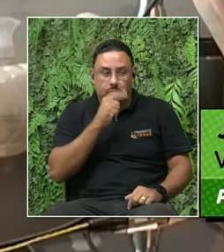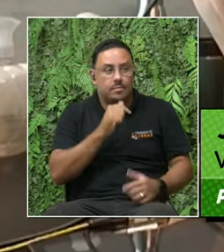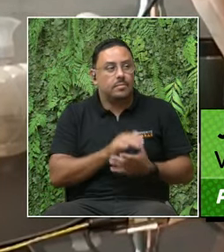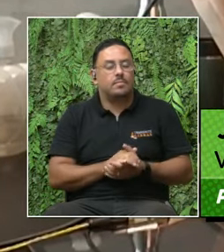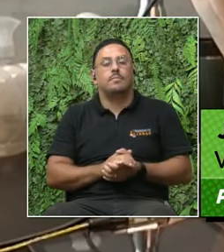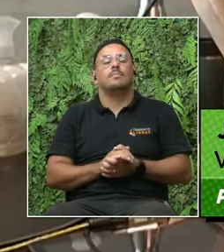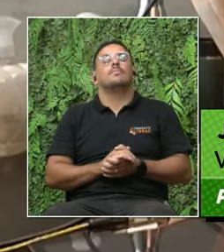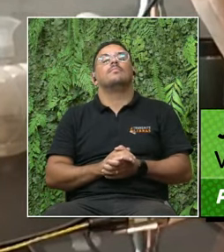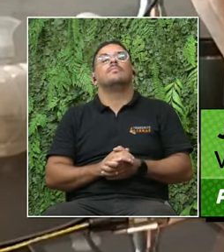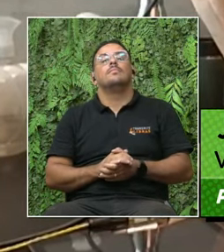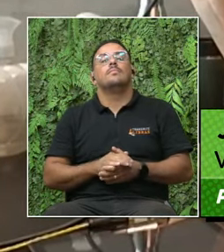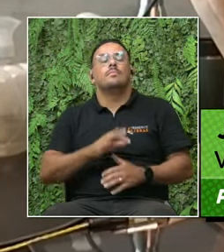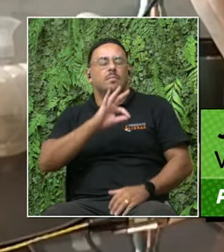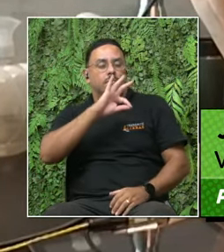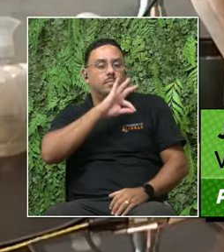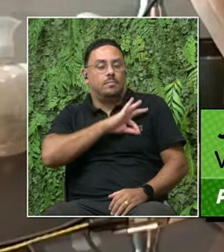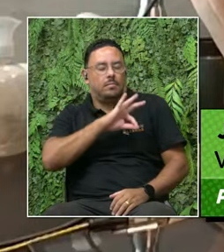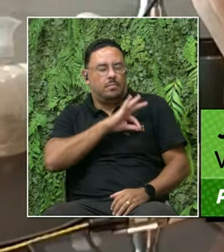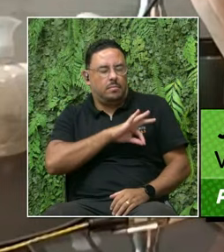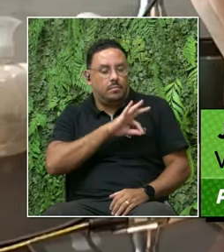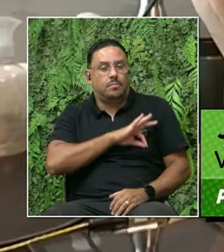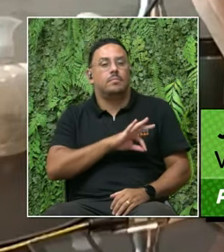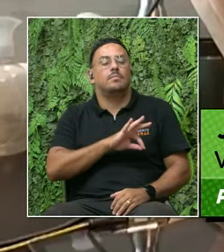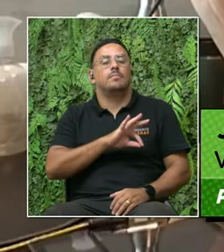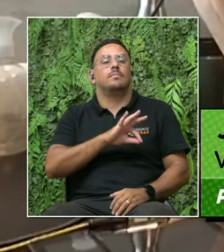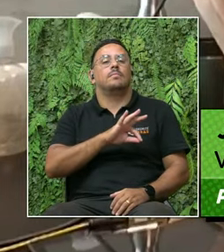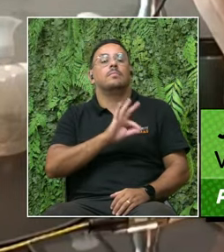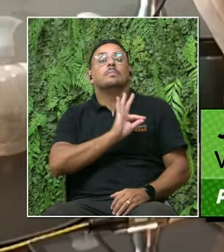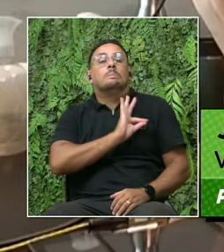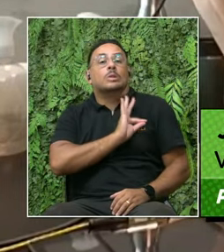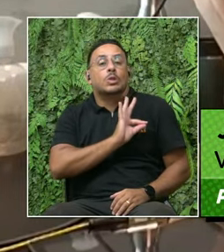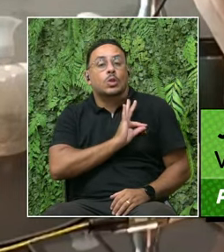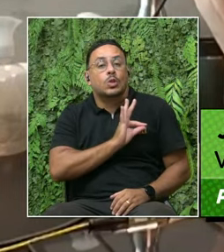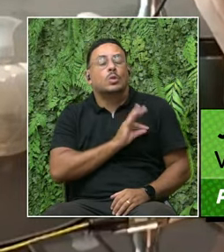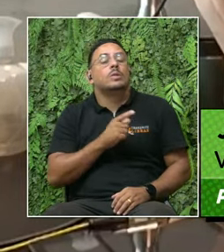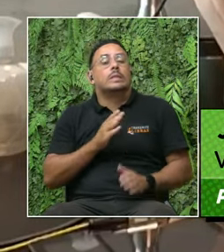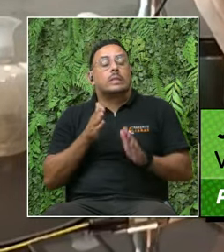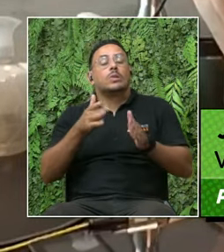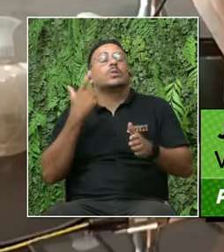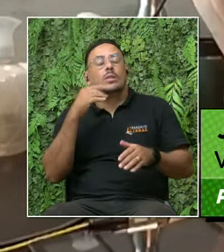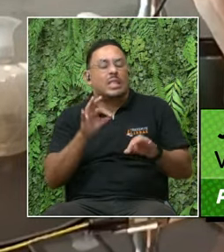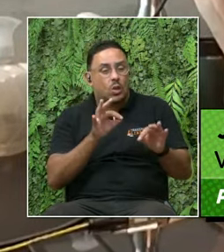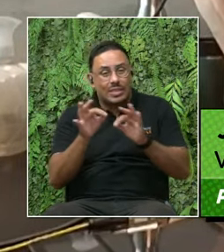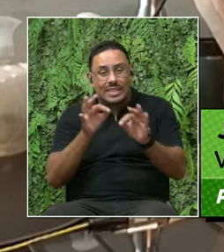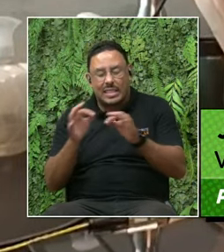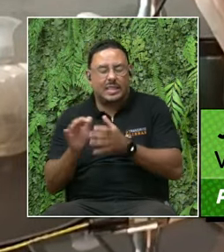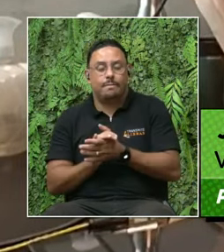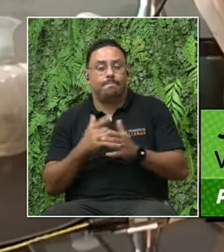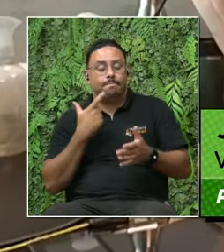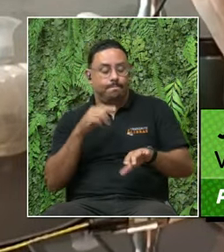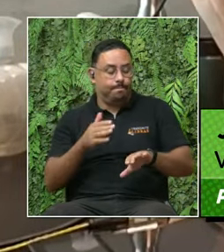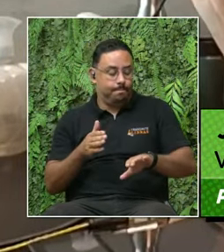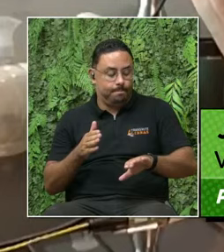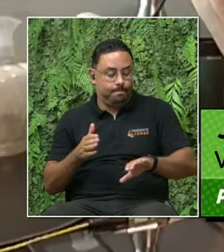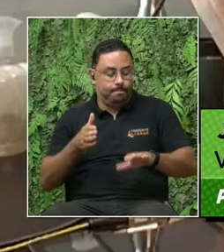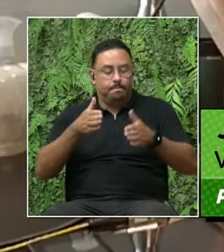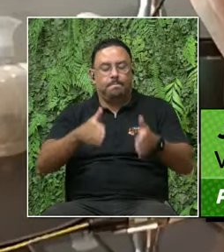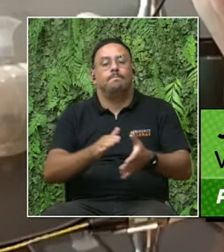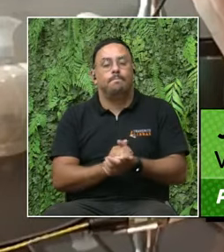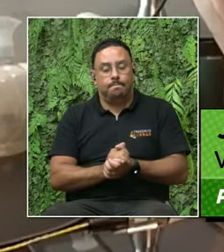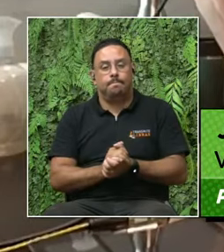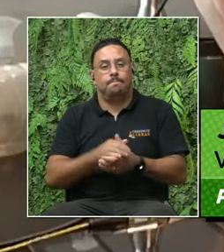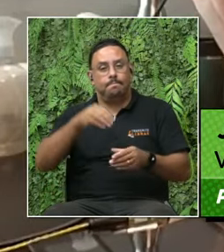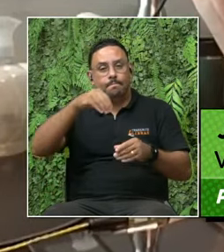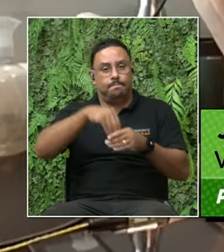para você Graças à polícia militar que tá tentando corrigir a lambança é que eu chego aqui que eu consigo chegar aqui para fazer o credenciamento e tá aqui na